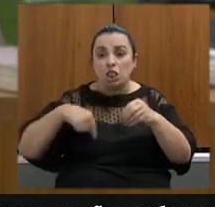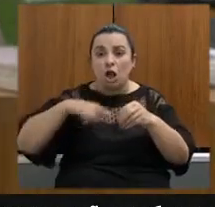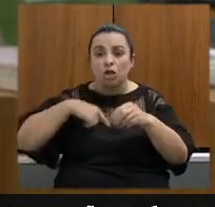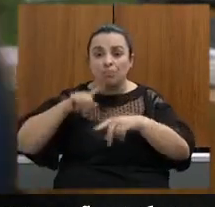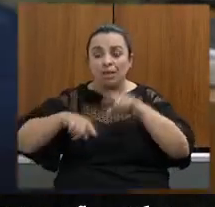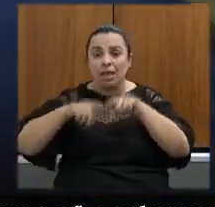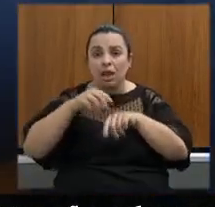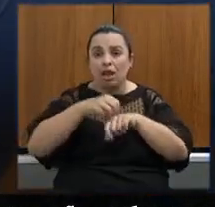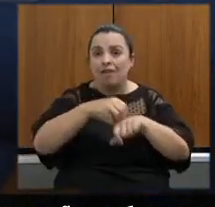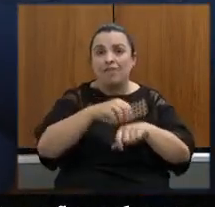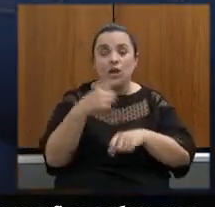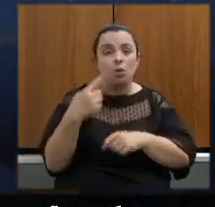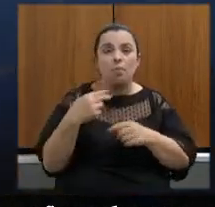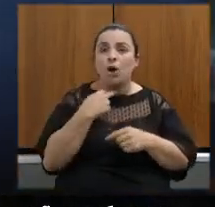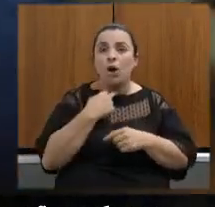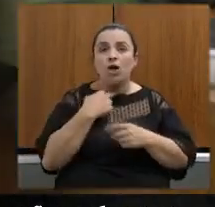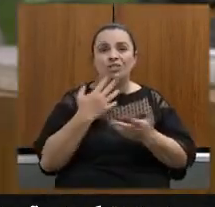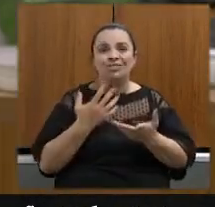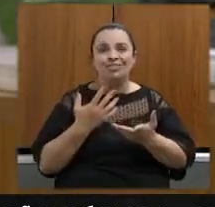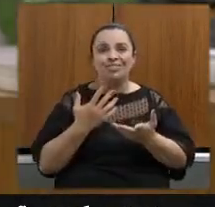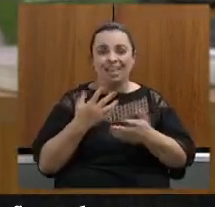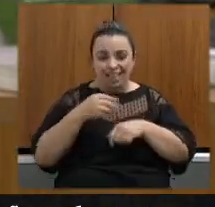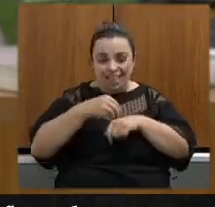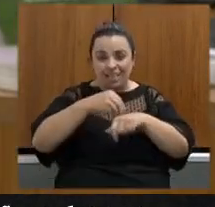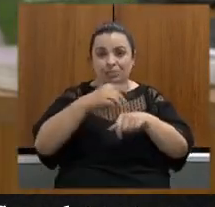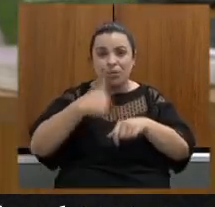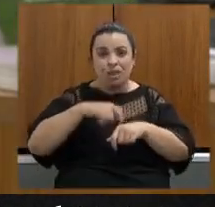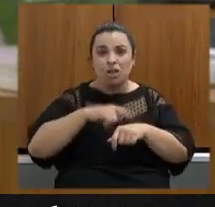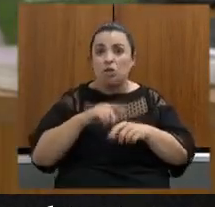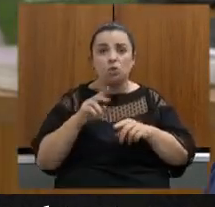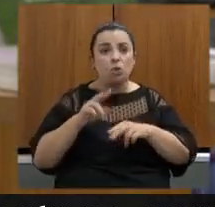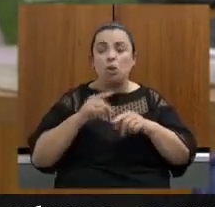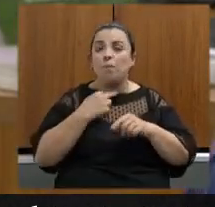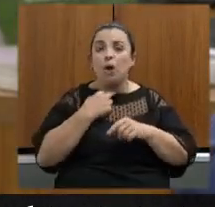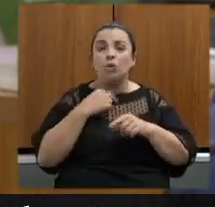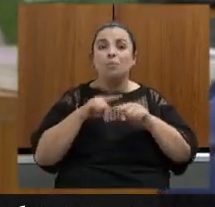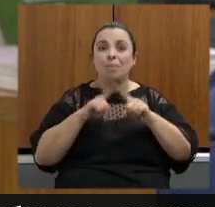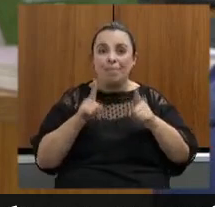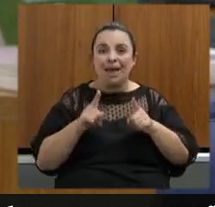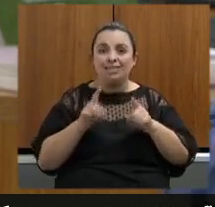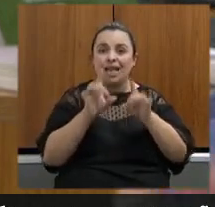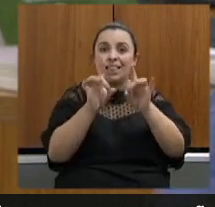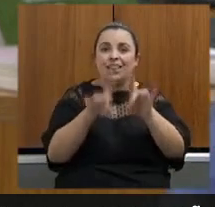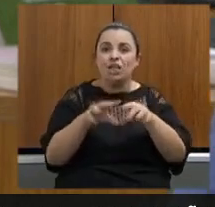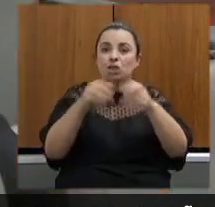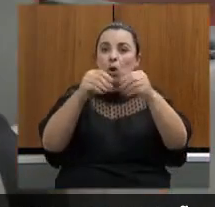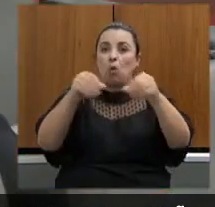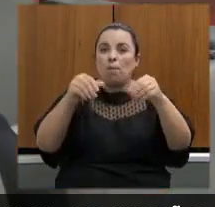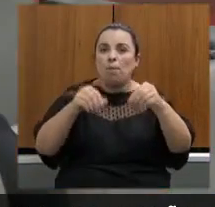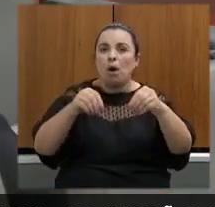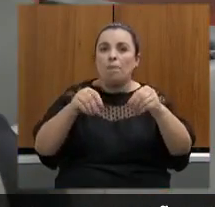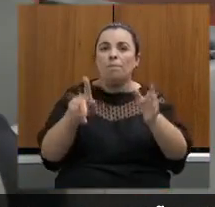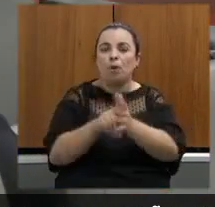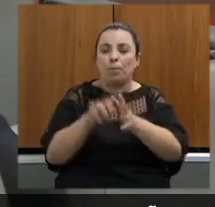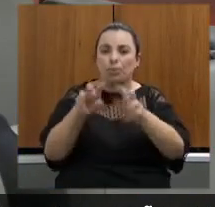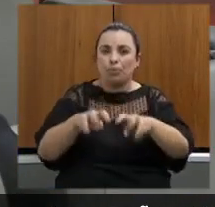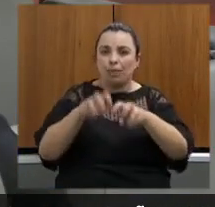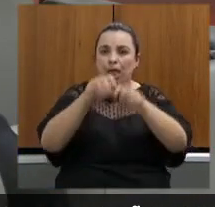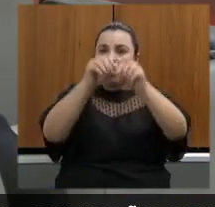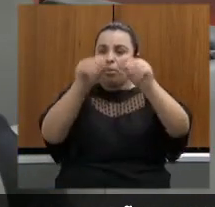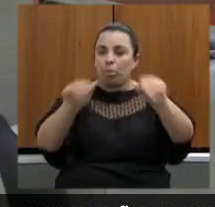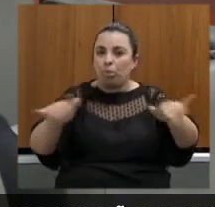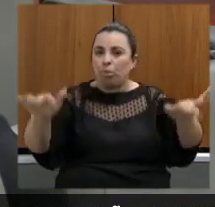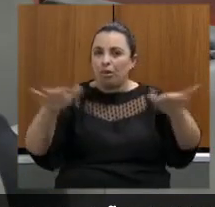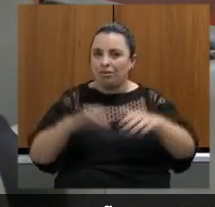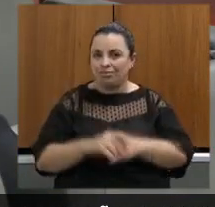Mas pode deixar o pó de minério da Vale lá na nossa região Se tem uma coisa errada não tem a gente tem que